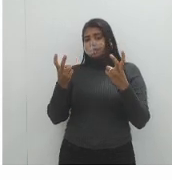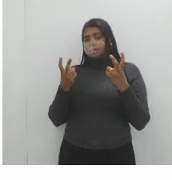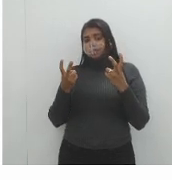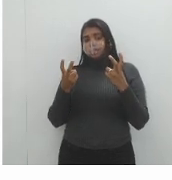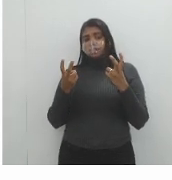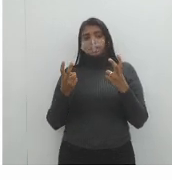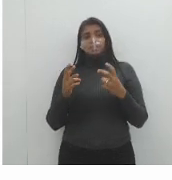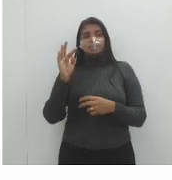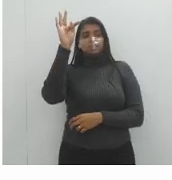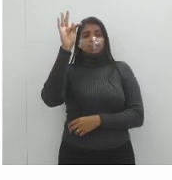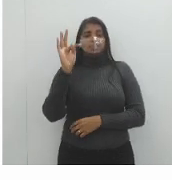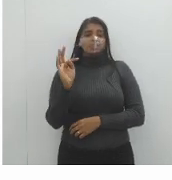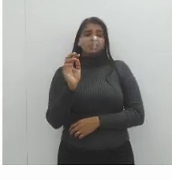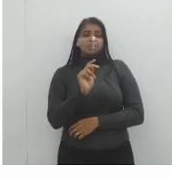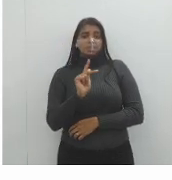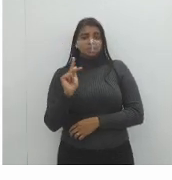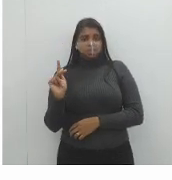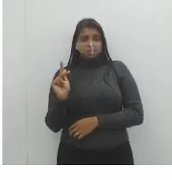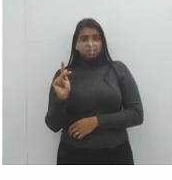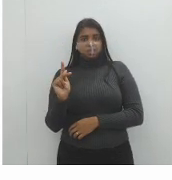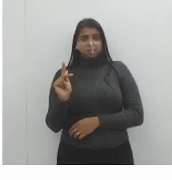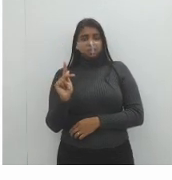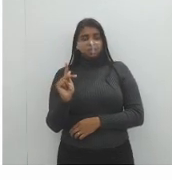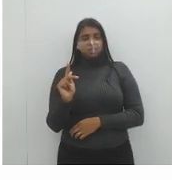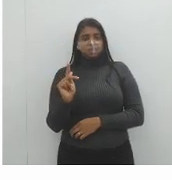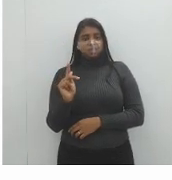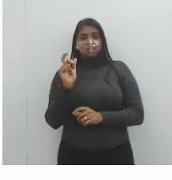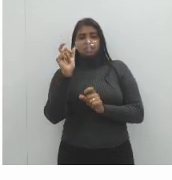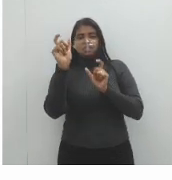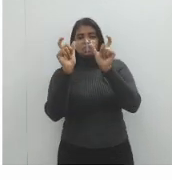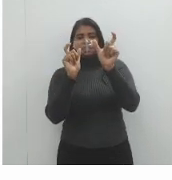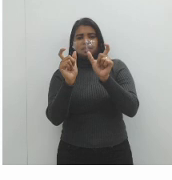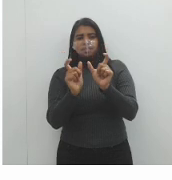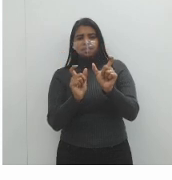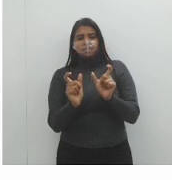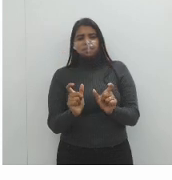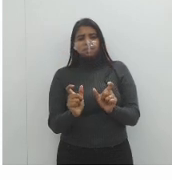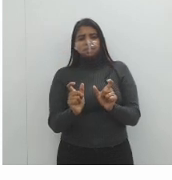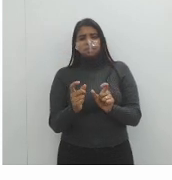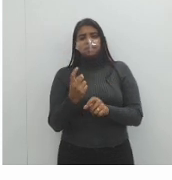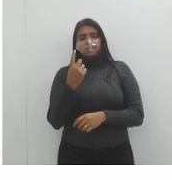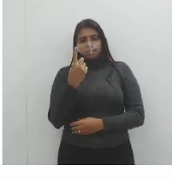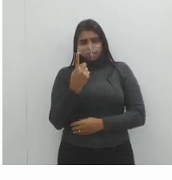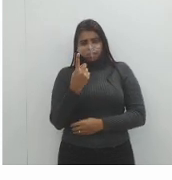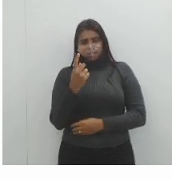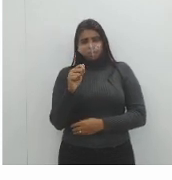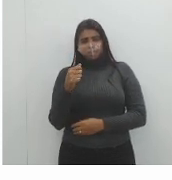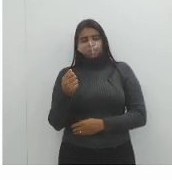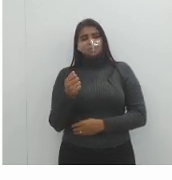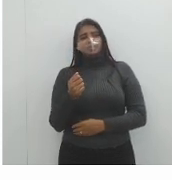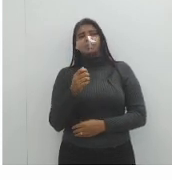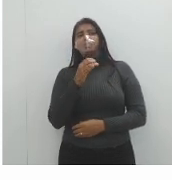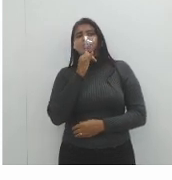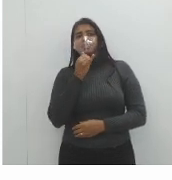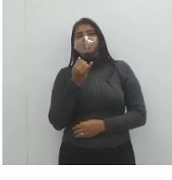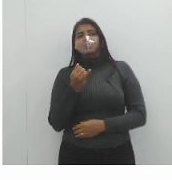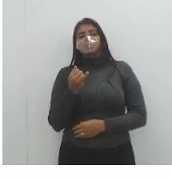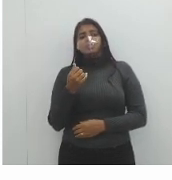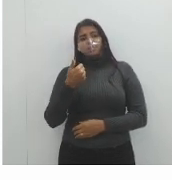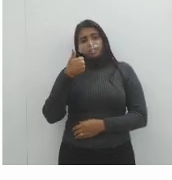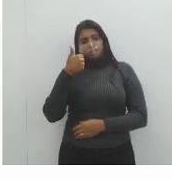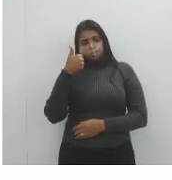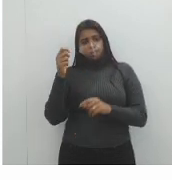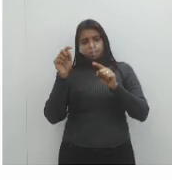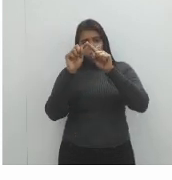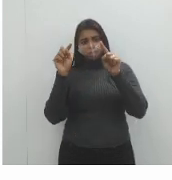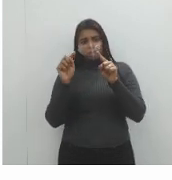né? Cada quadradinho tem um símbolo, tá? Então, aqui eu tenho no primeiro